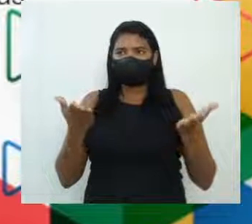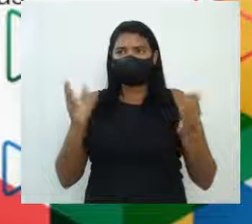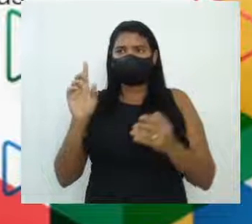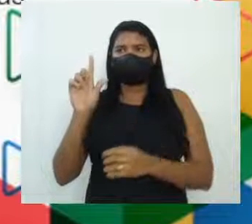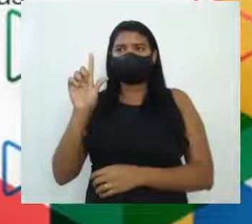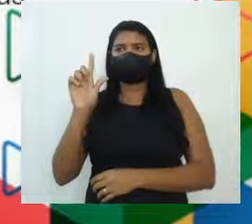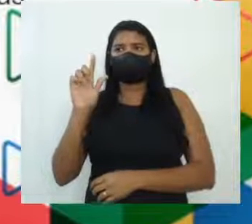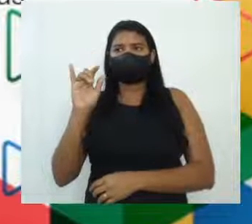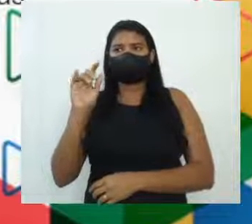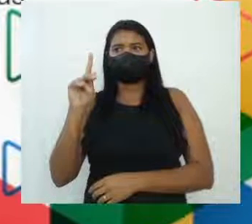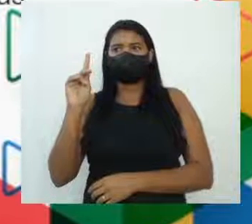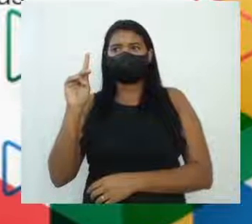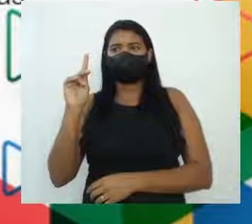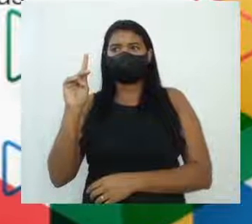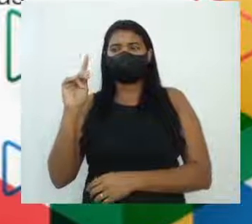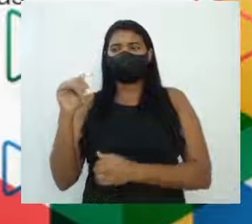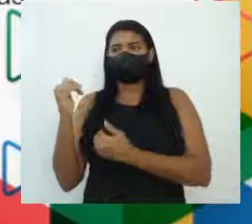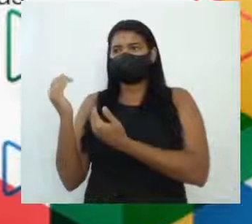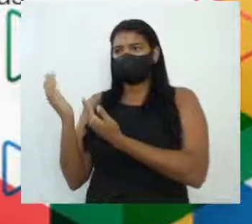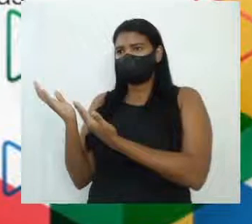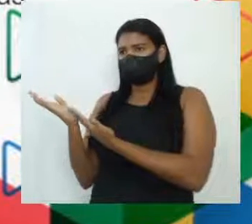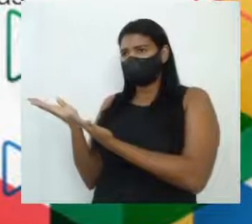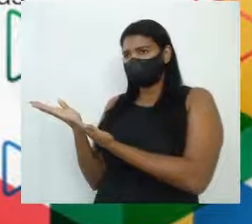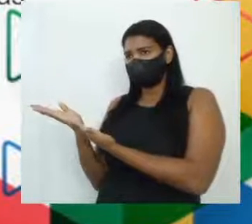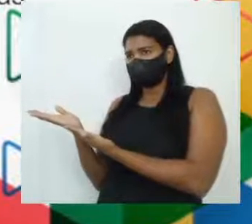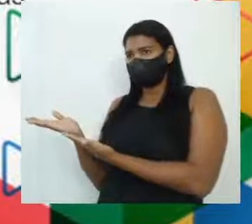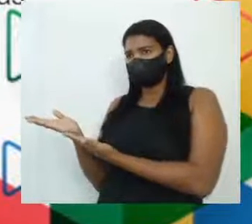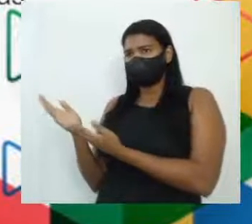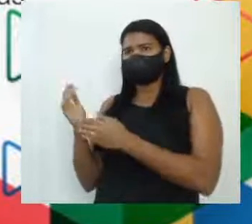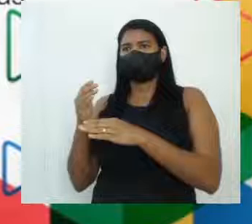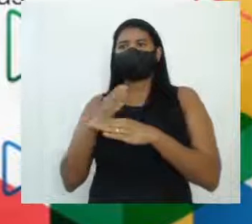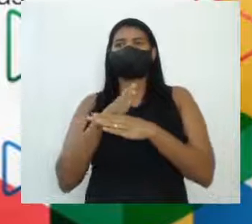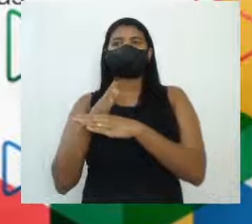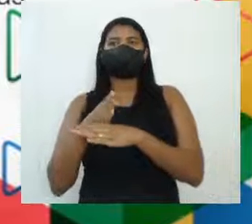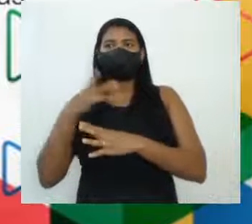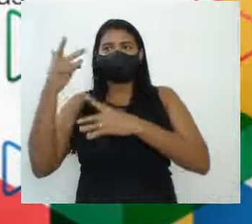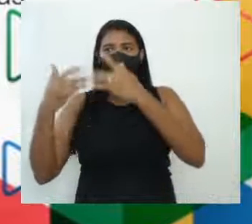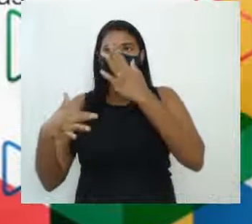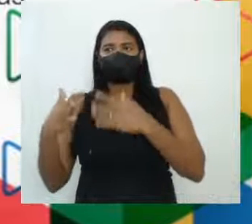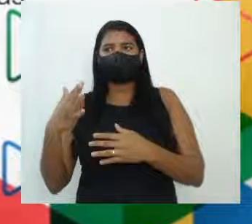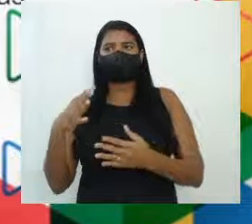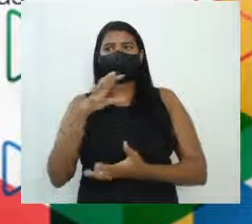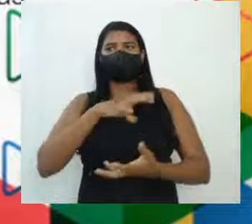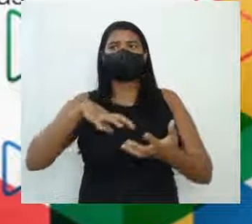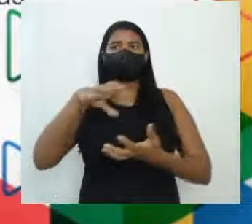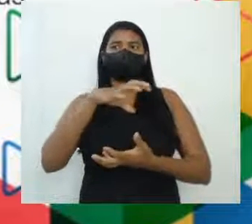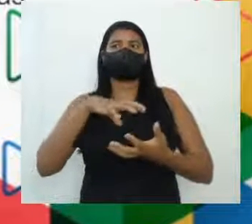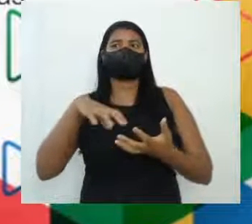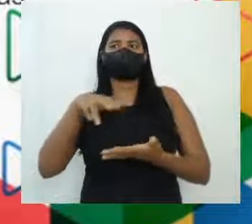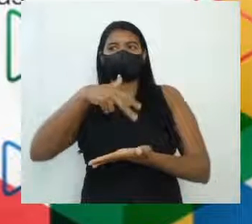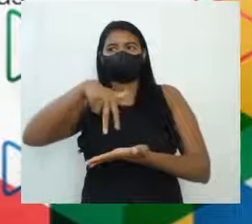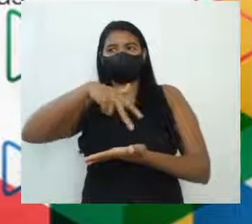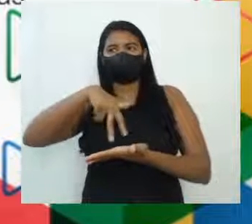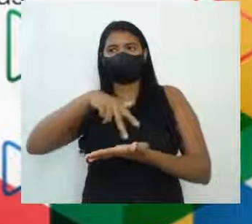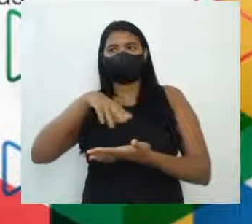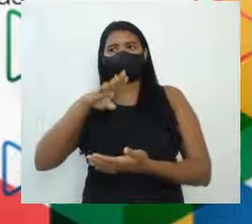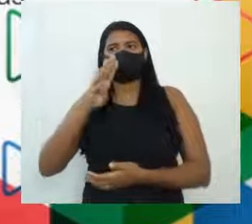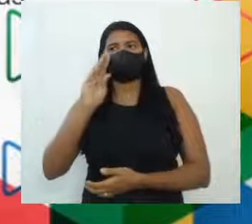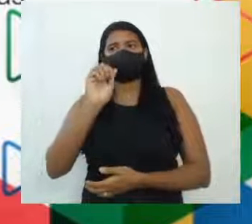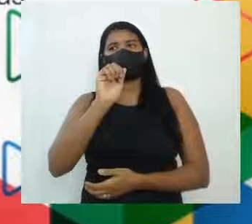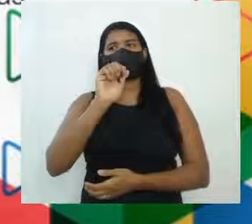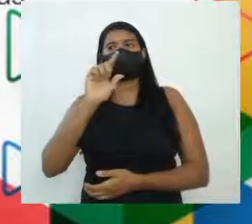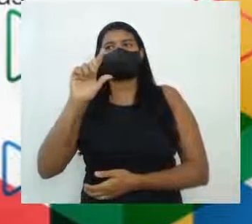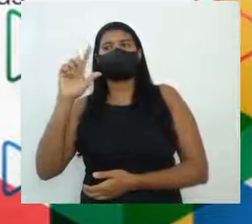acessem justamente a história de Isadora Duncan e como ela fez a revolução no balé, na dança moderna,